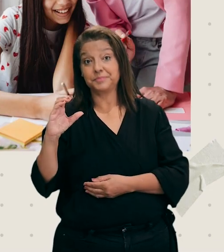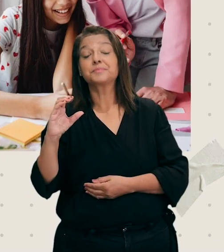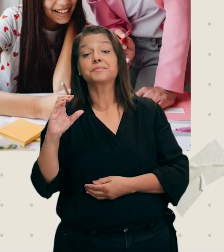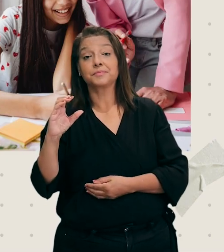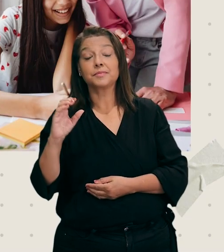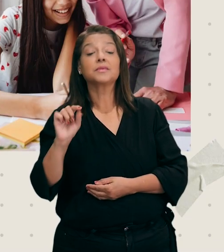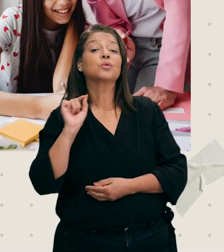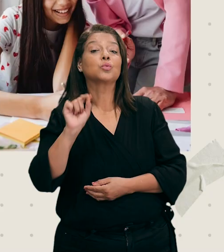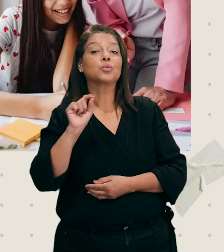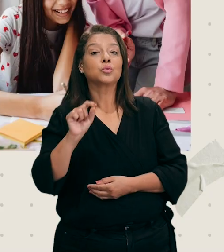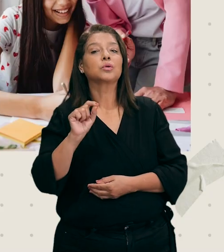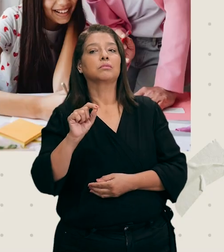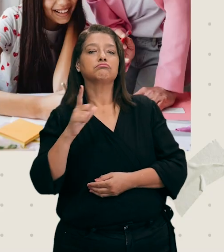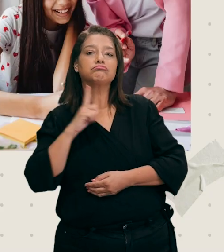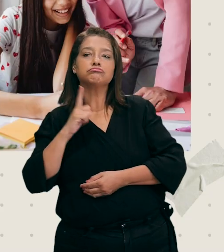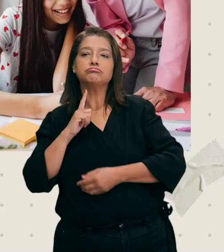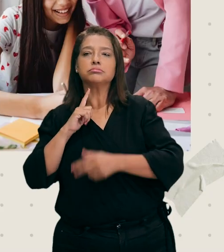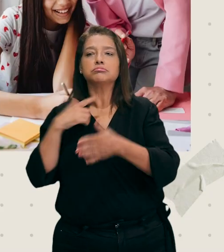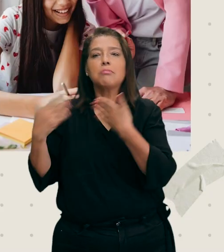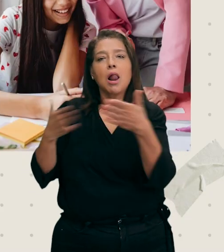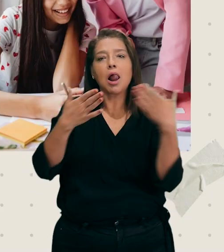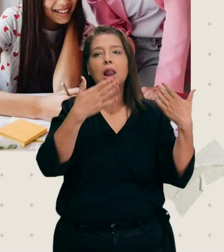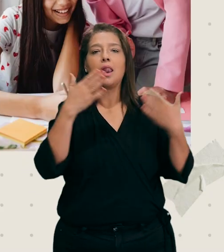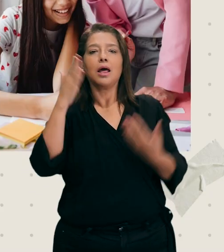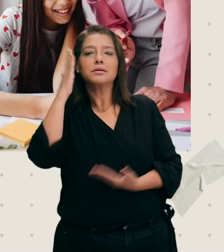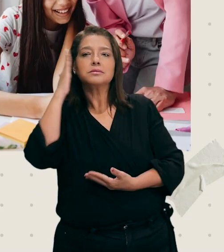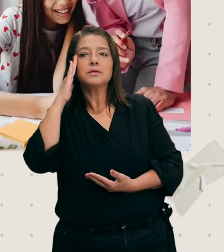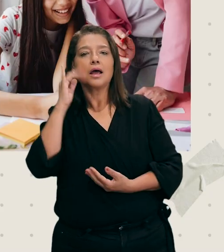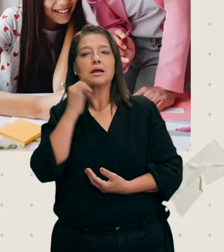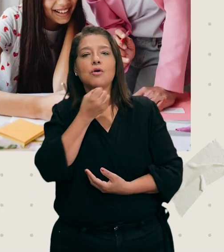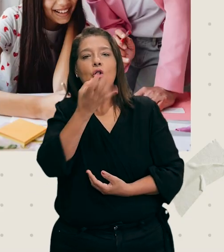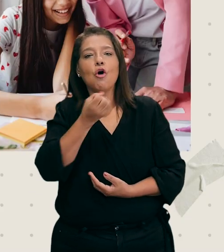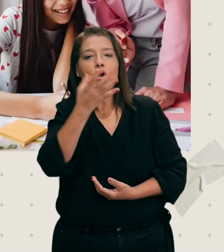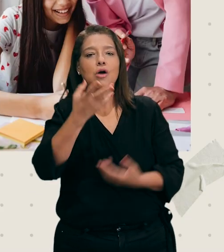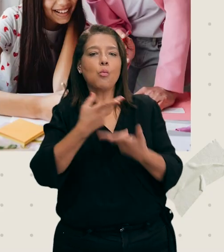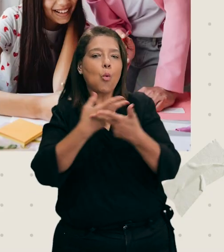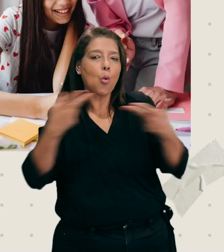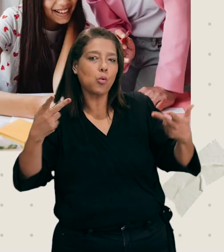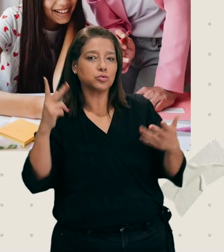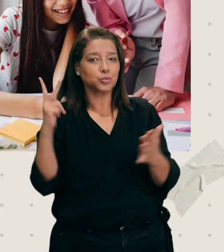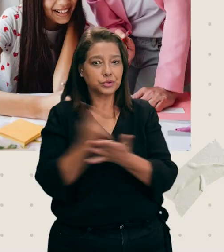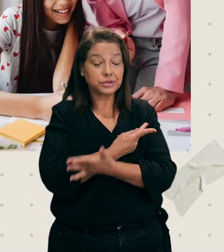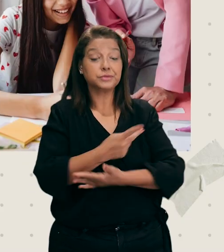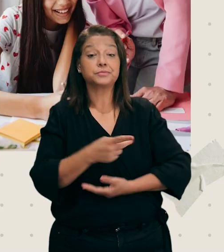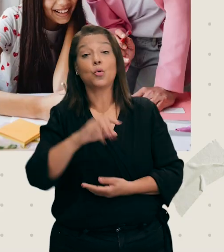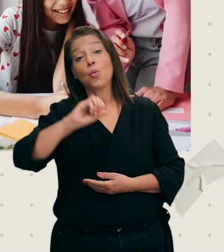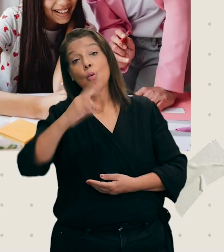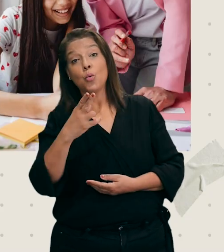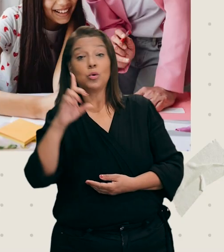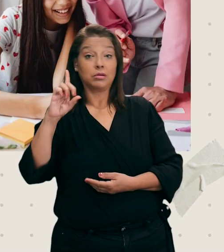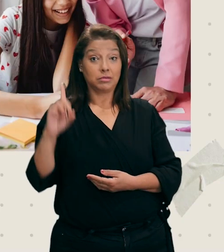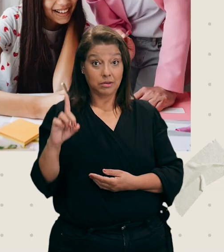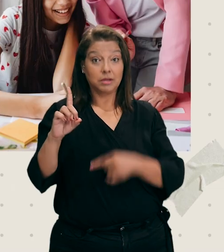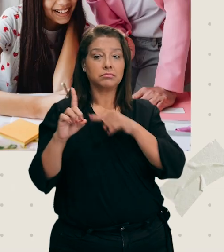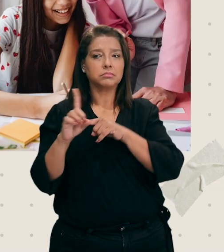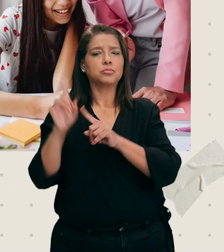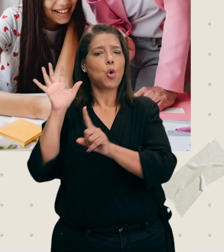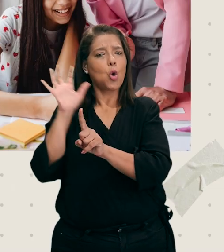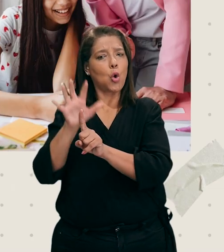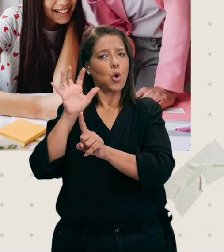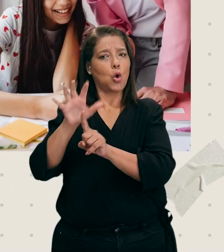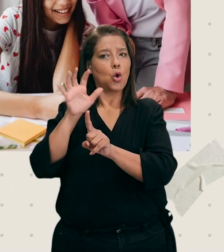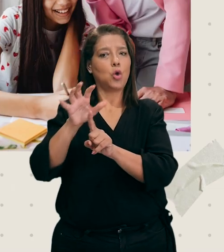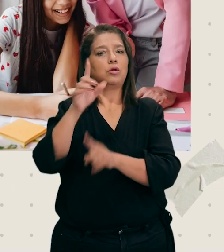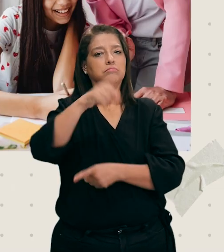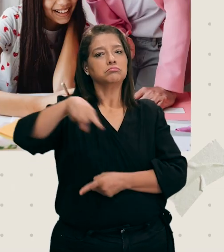C, entreter, relatar uma sequência de eventos. Ou alternativa D, convencer o leitor